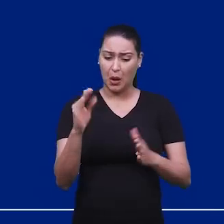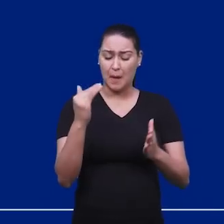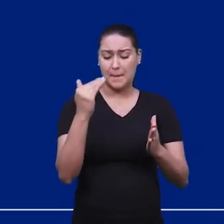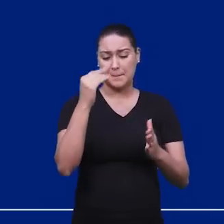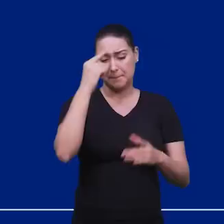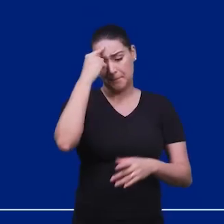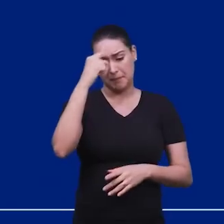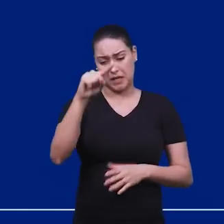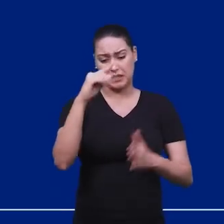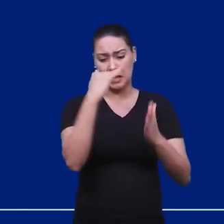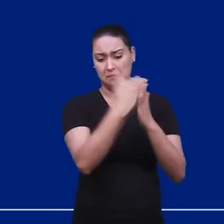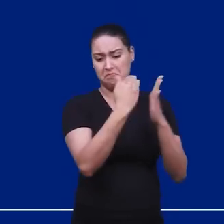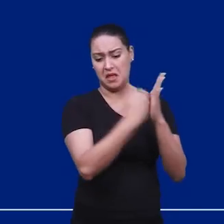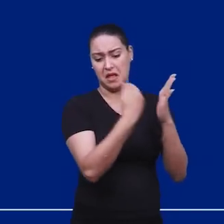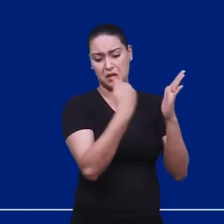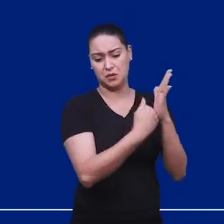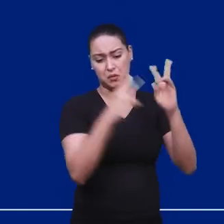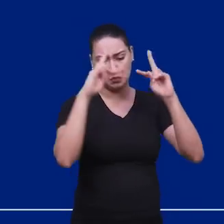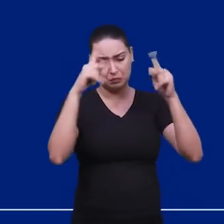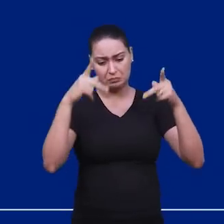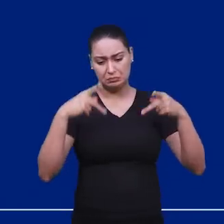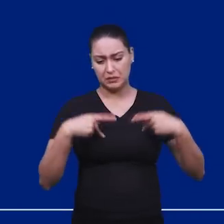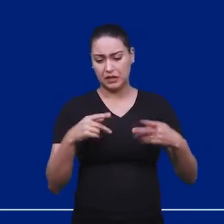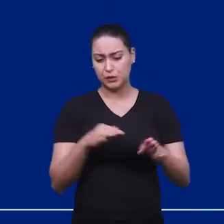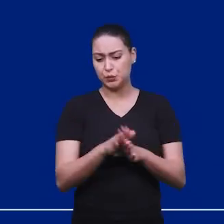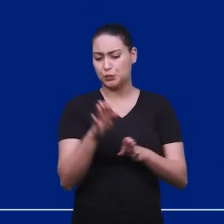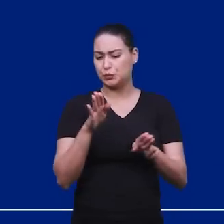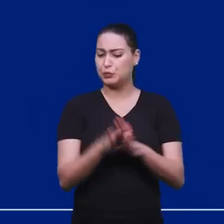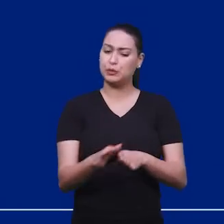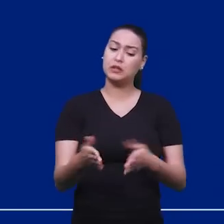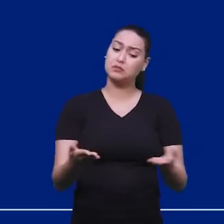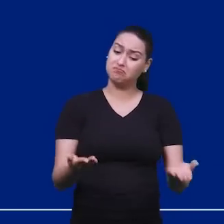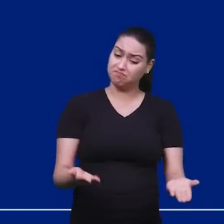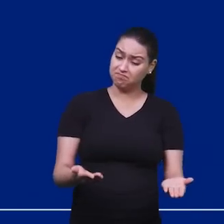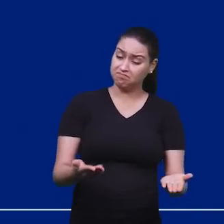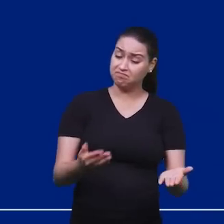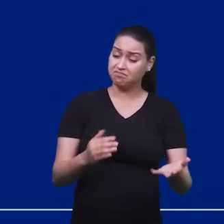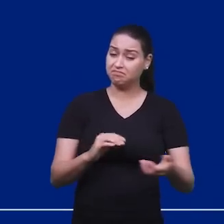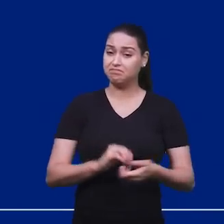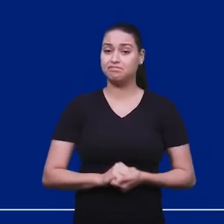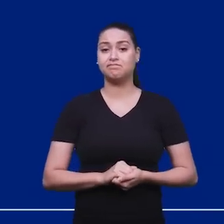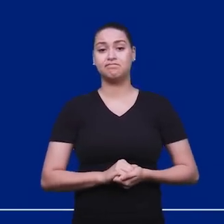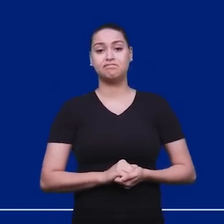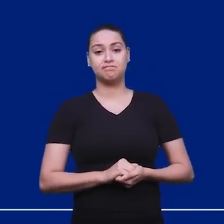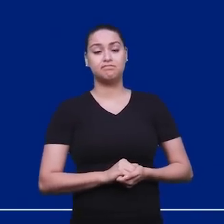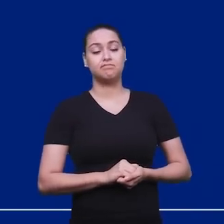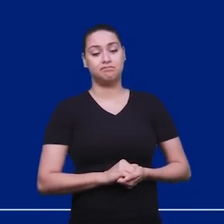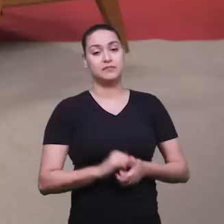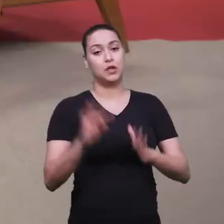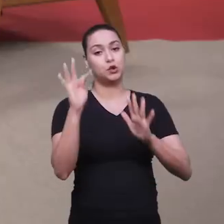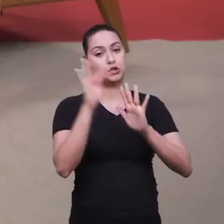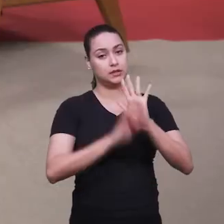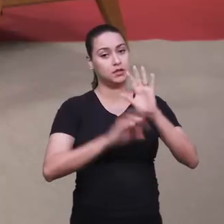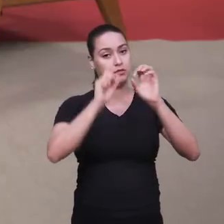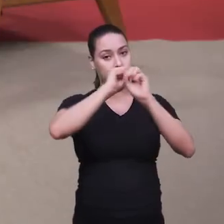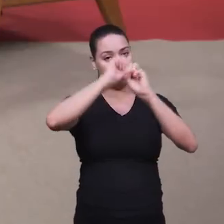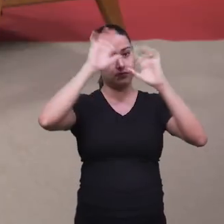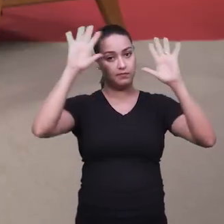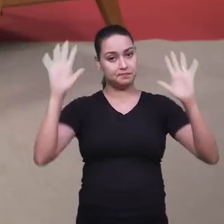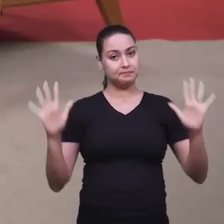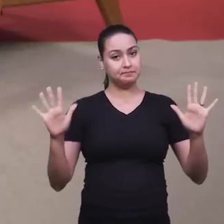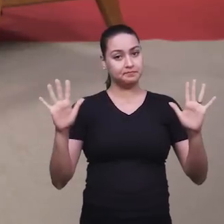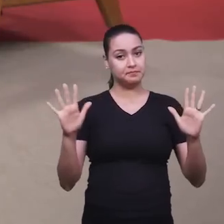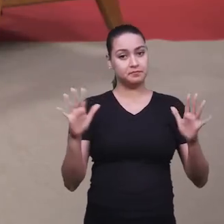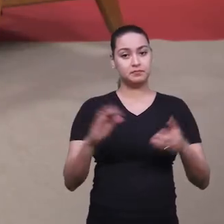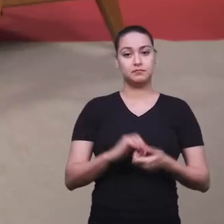comigo consiste só em mandamentos de homens em que foi instruído. Acredito que esteja muito claro,